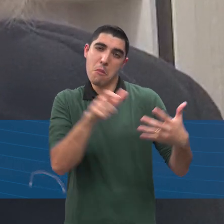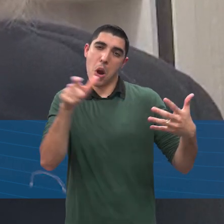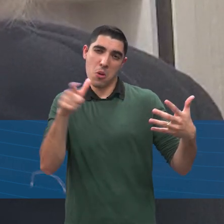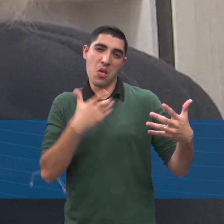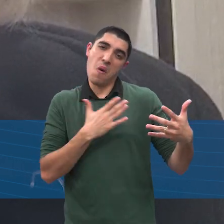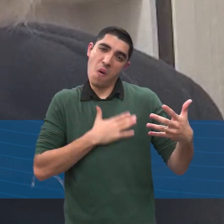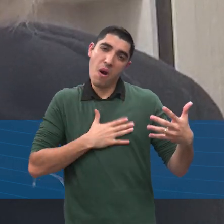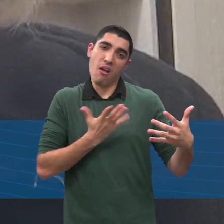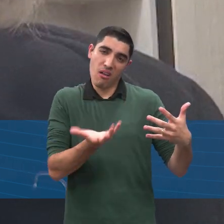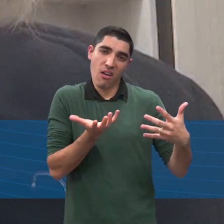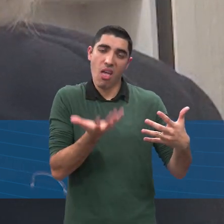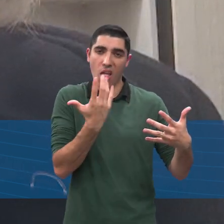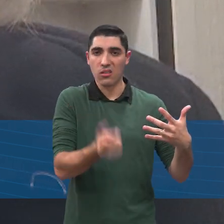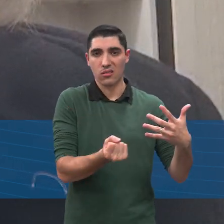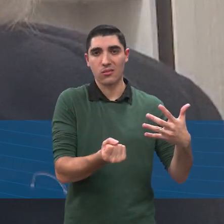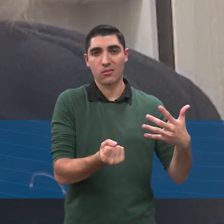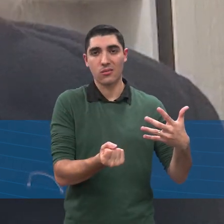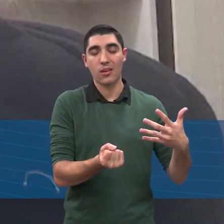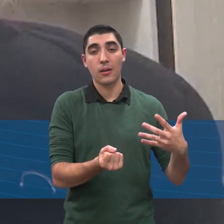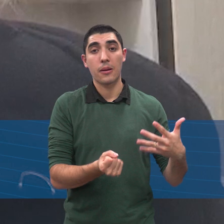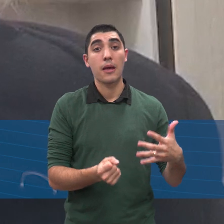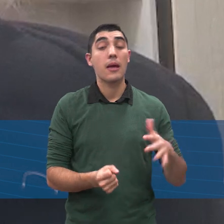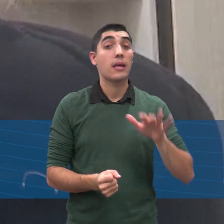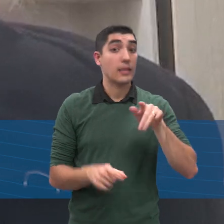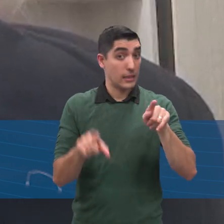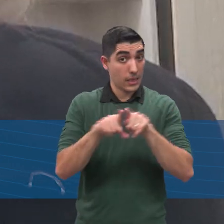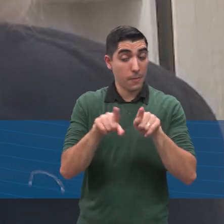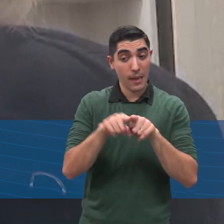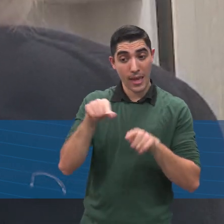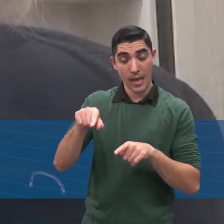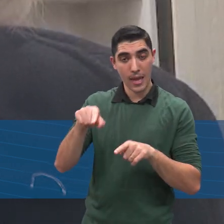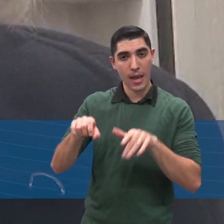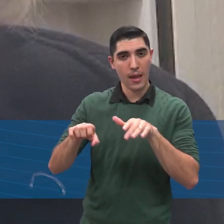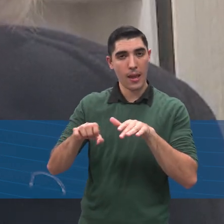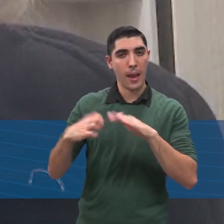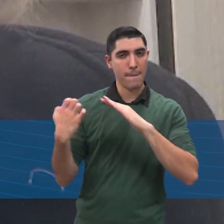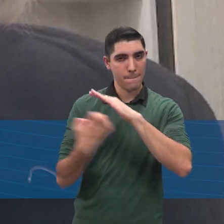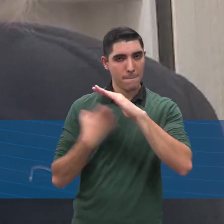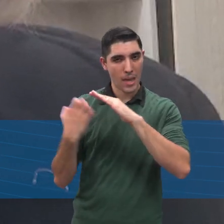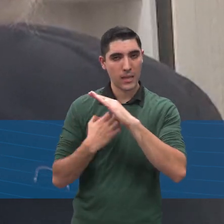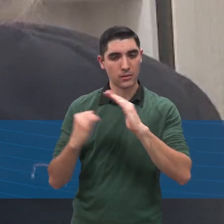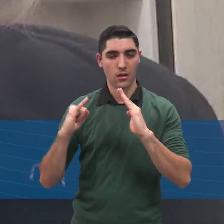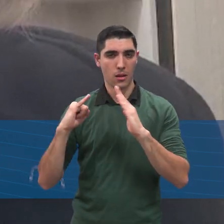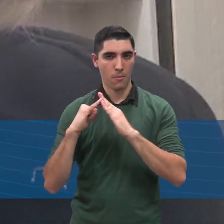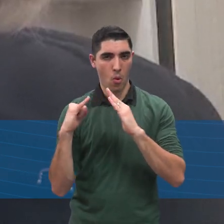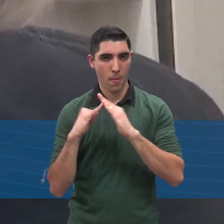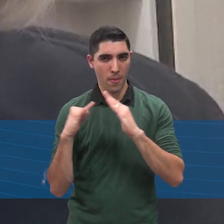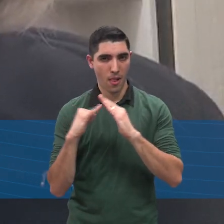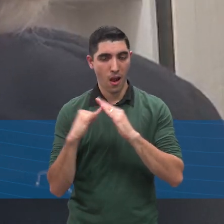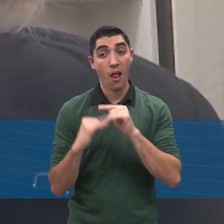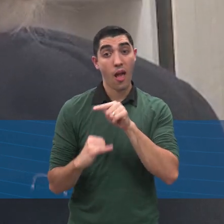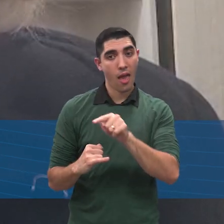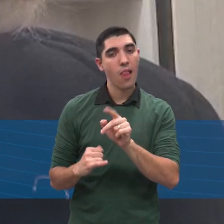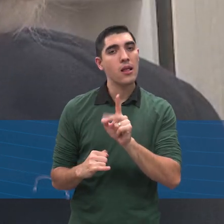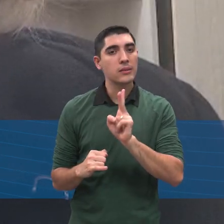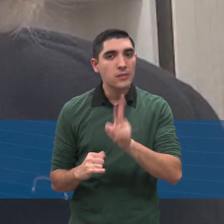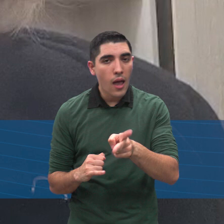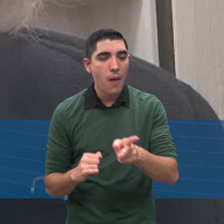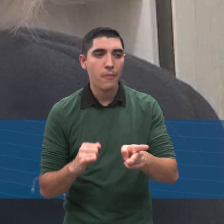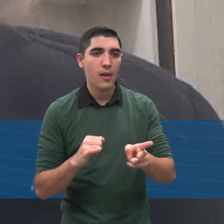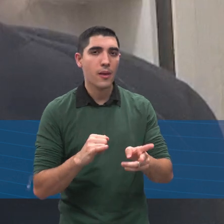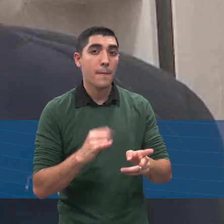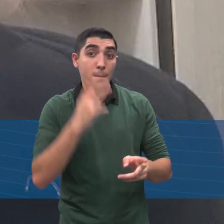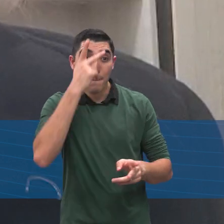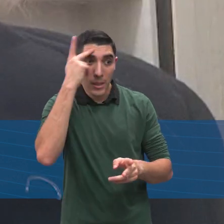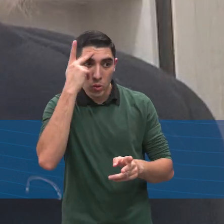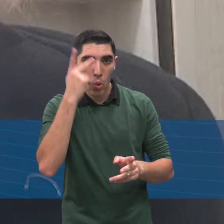imagina, e obviamente o setor imobiliário ele acaba conduzindo